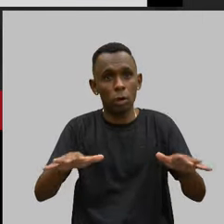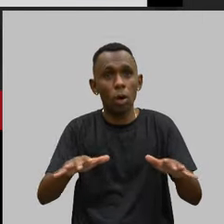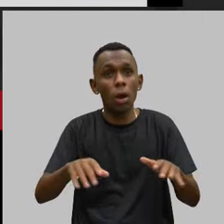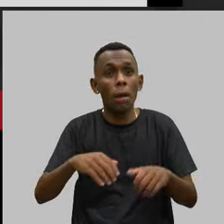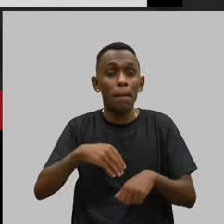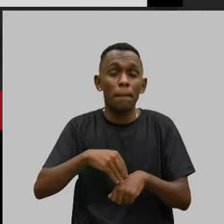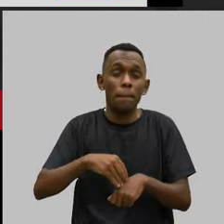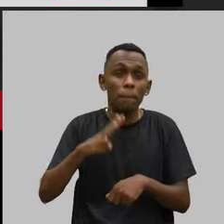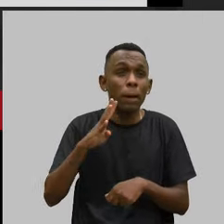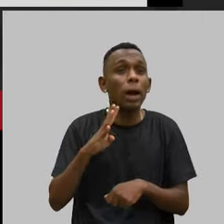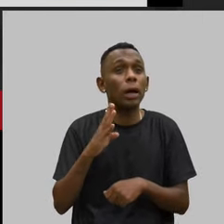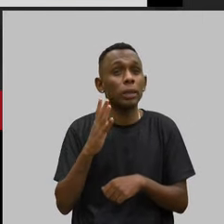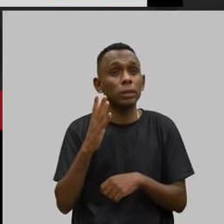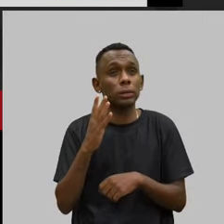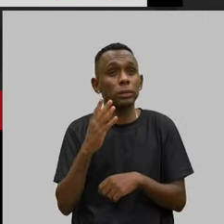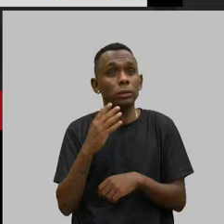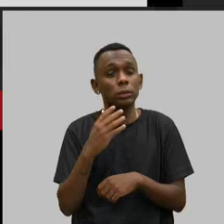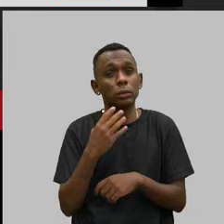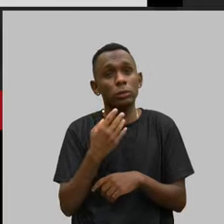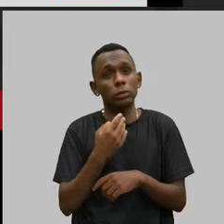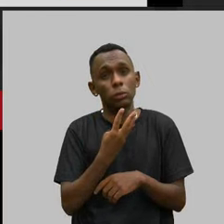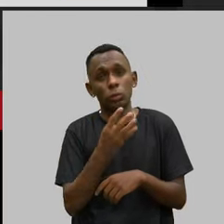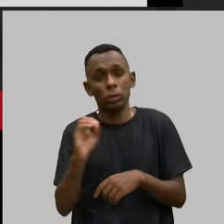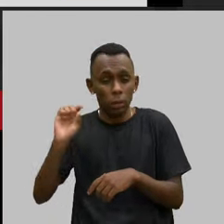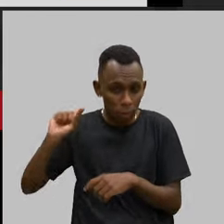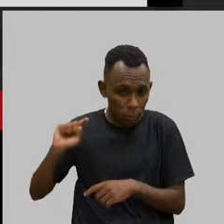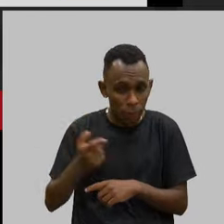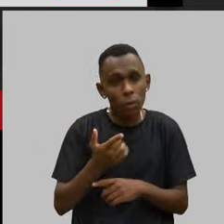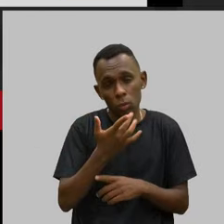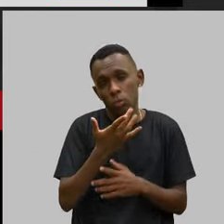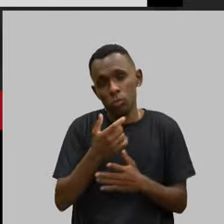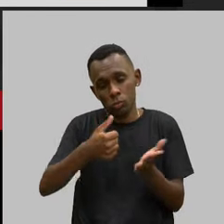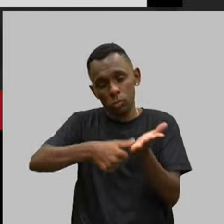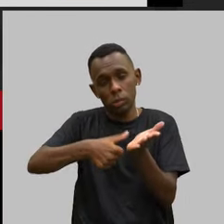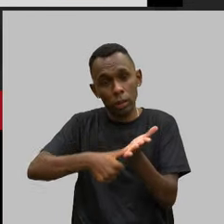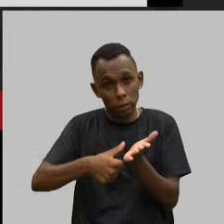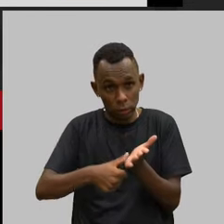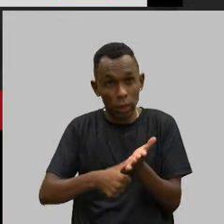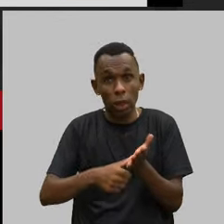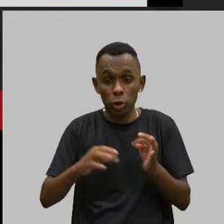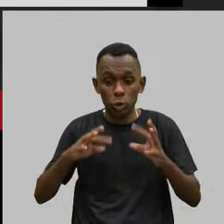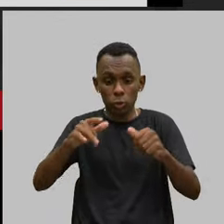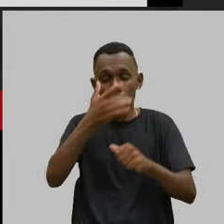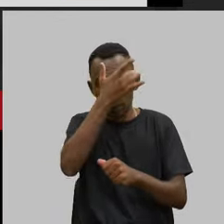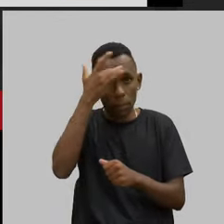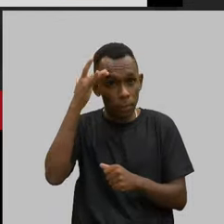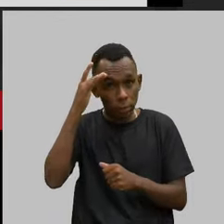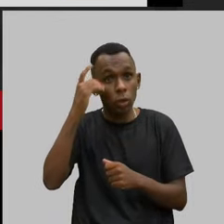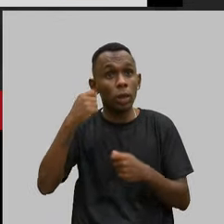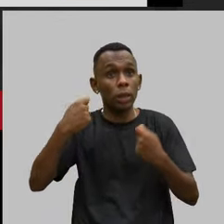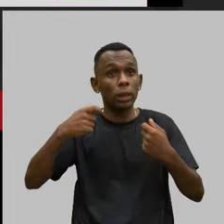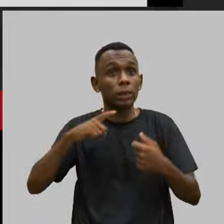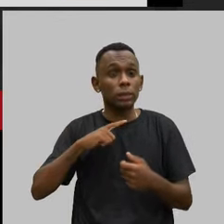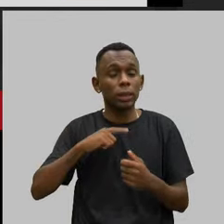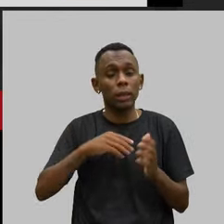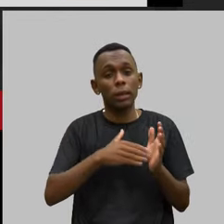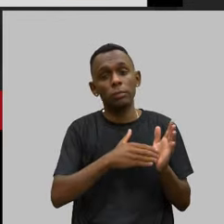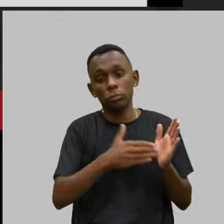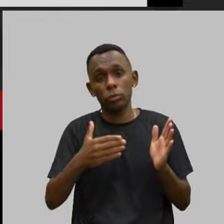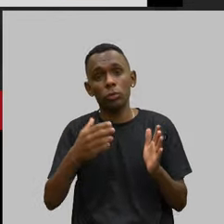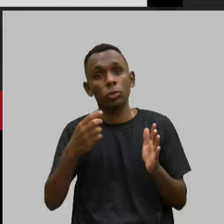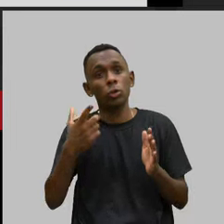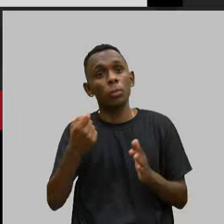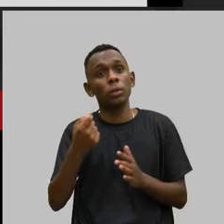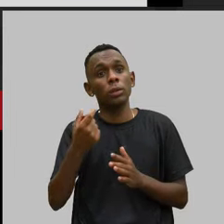400 84.000 novas carteiras de identidade Lembrando que todos os cidadãos T até 2032 para emitir sua nova